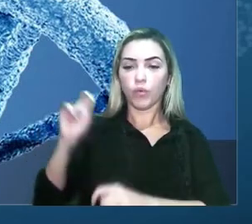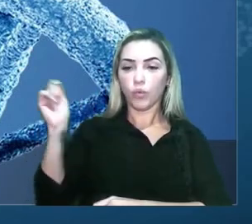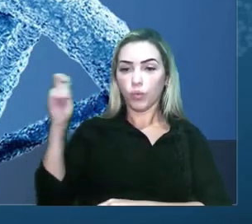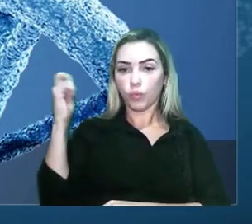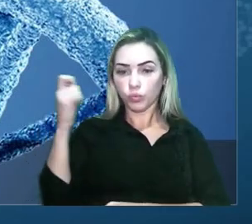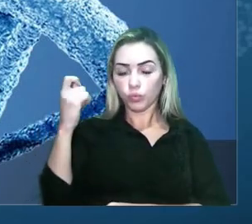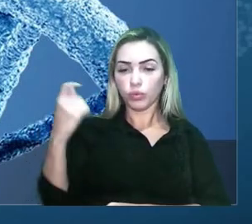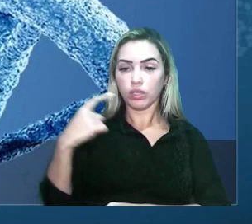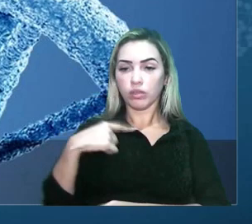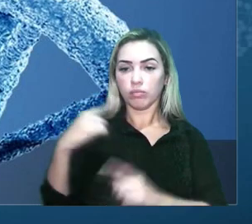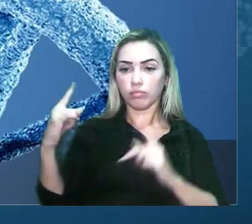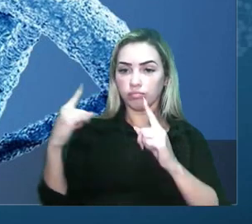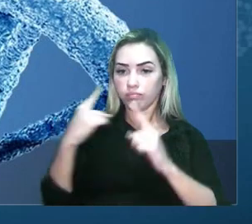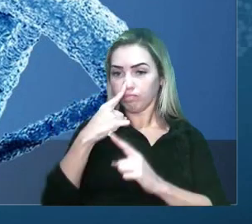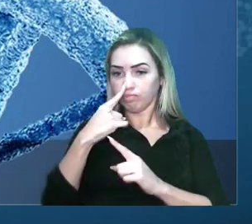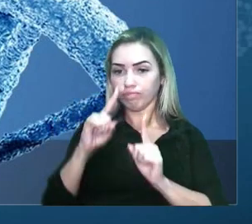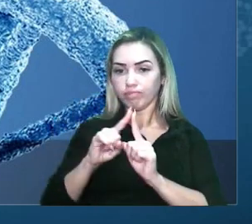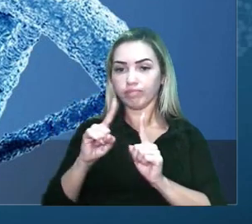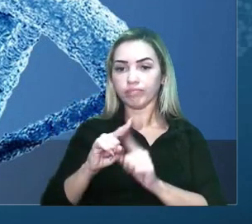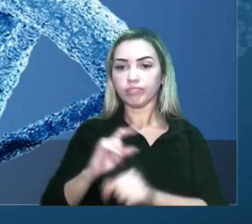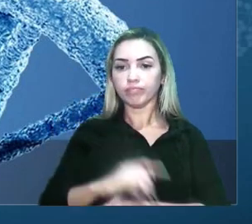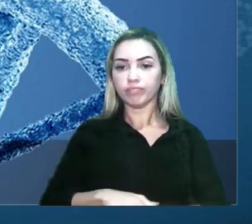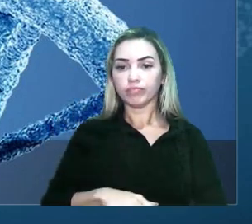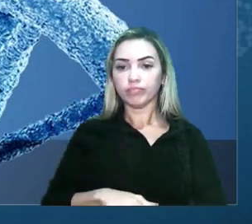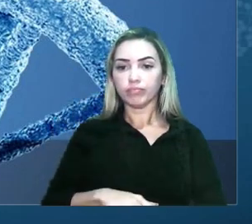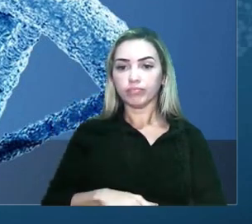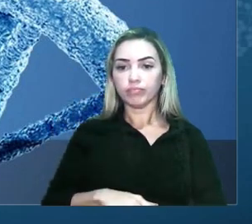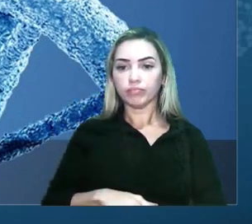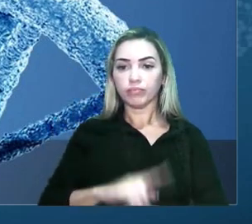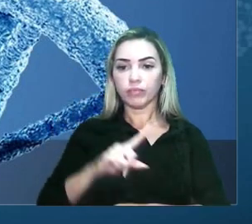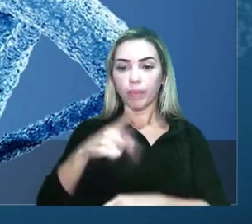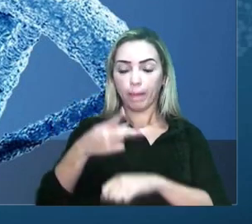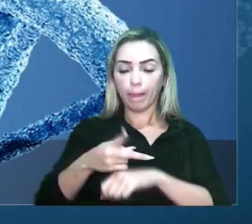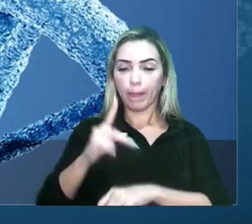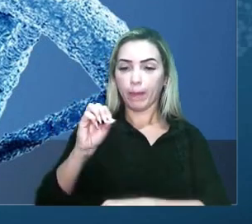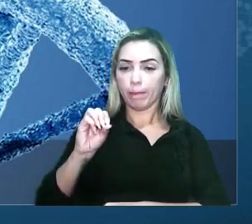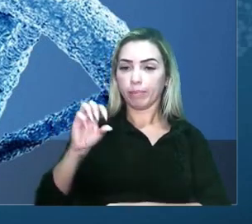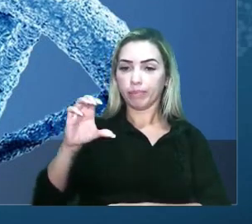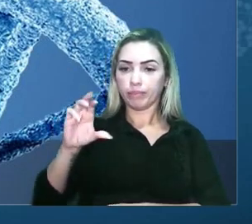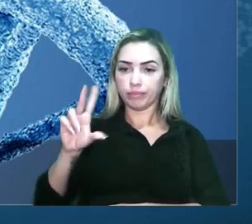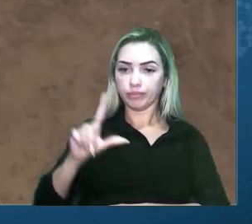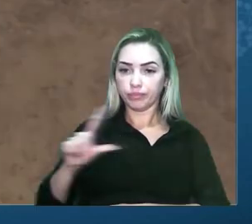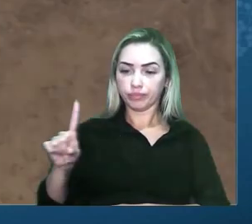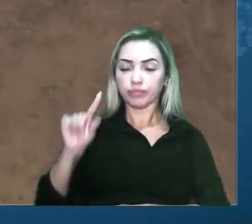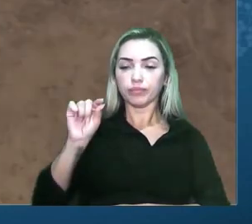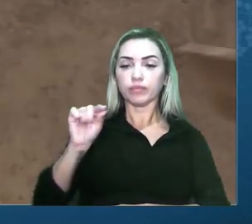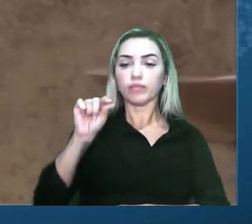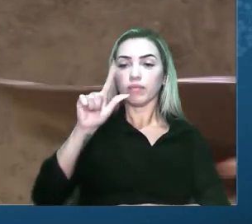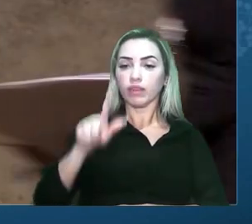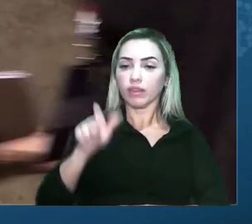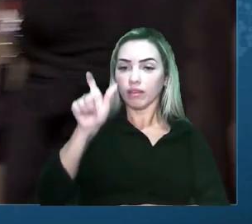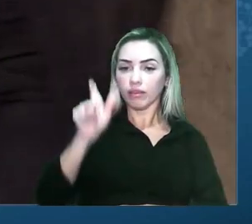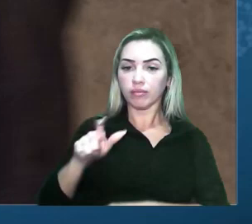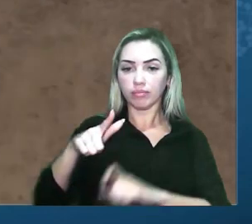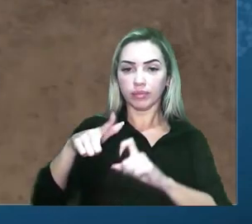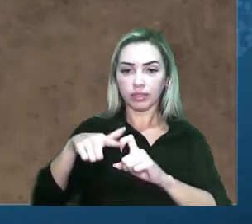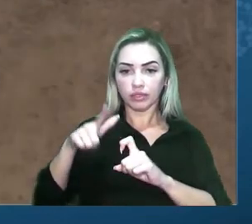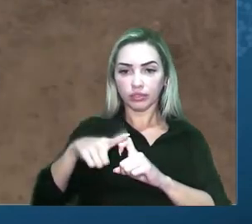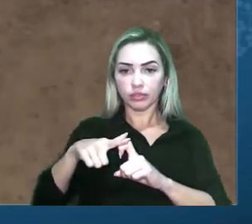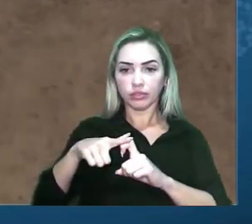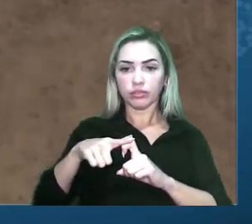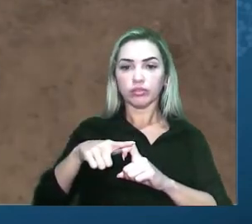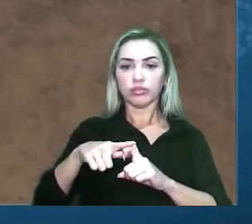me identifico muito também, é o prêmio Oswaldo Cruz. Oswaldo Cruz foi um médico,